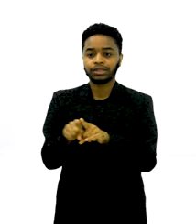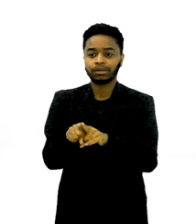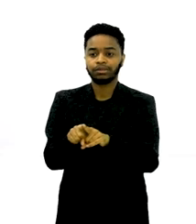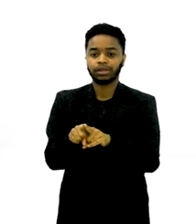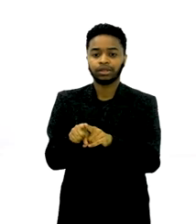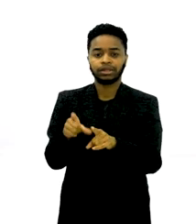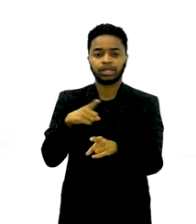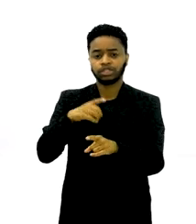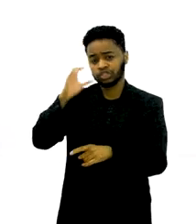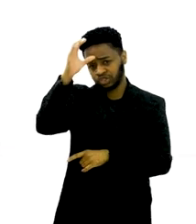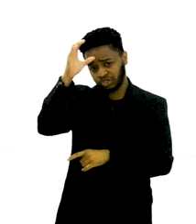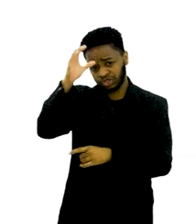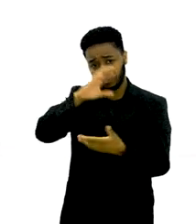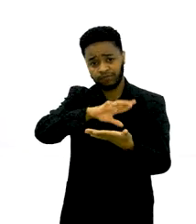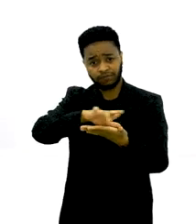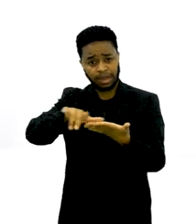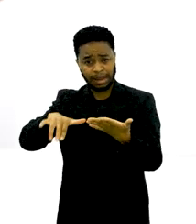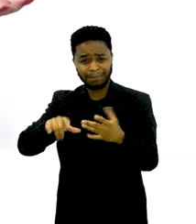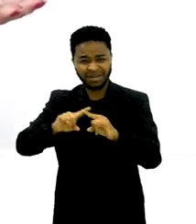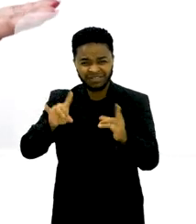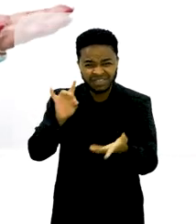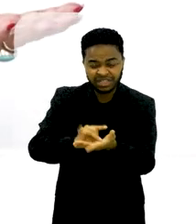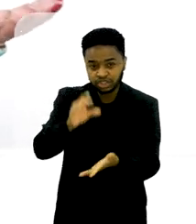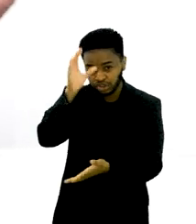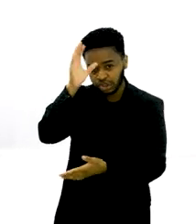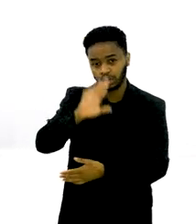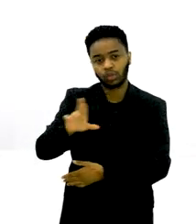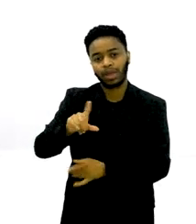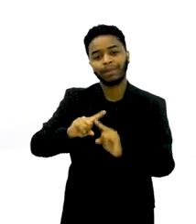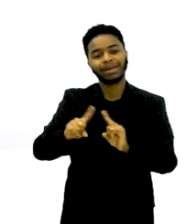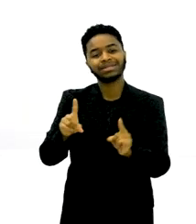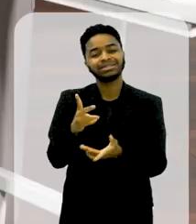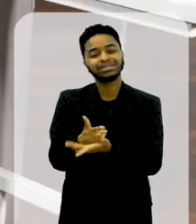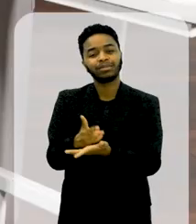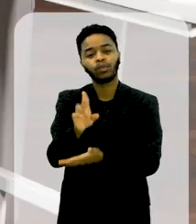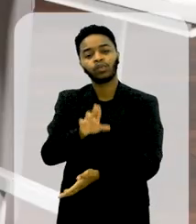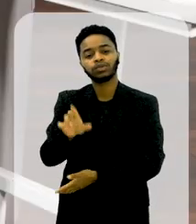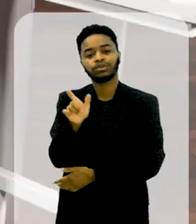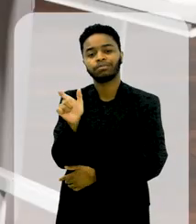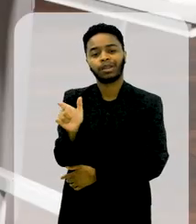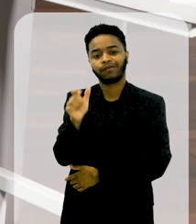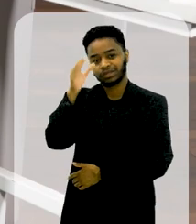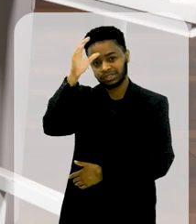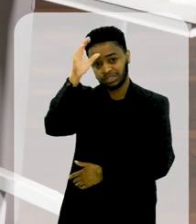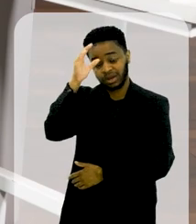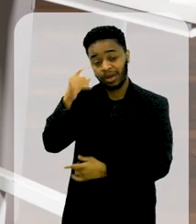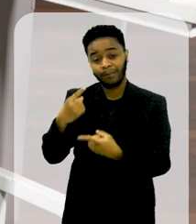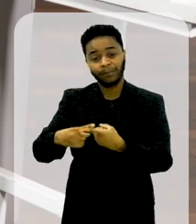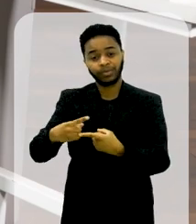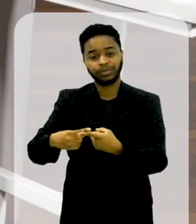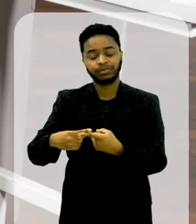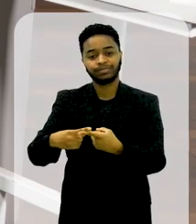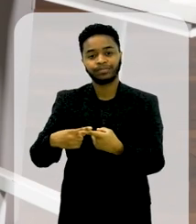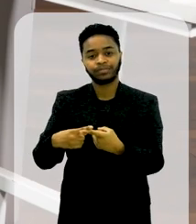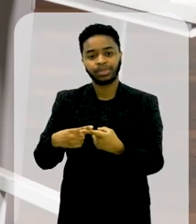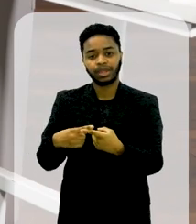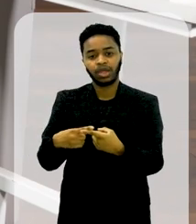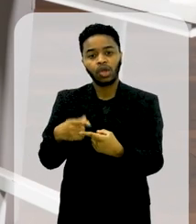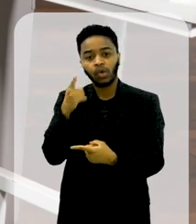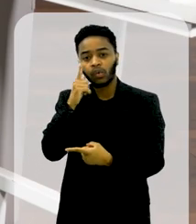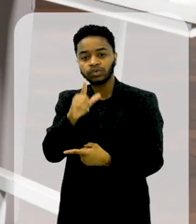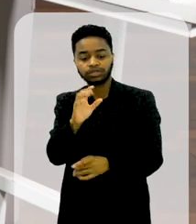né a ti a zica tia Neuma tia suria ninguém é tia de ninguém mas mas é a forma com que você vai